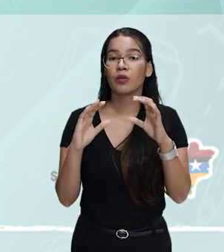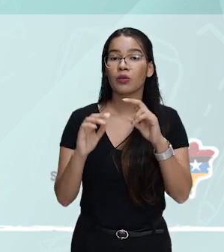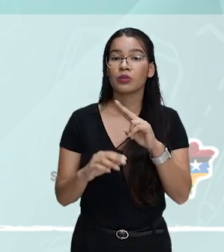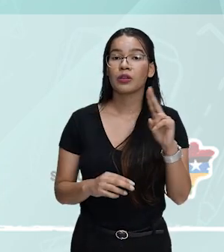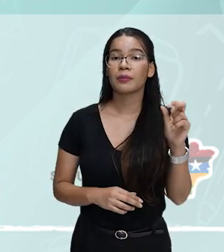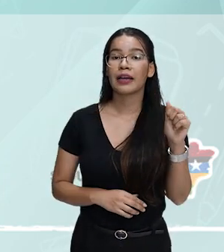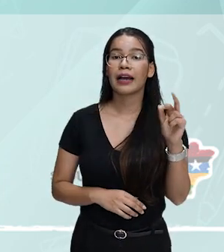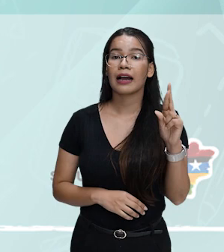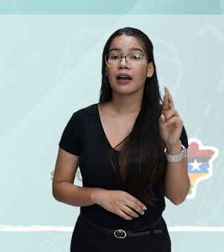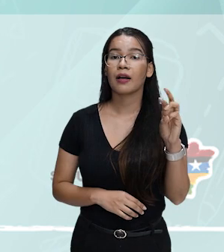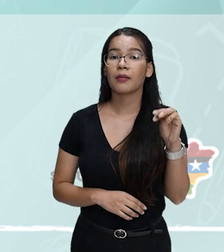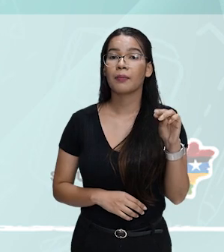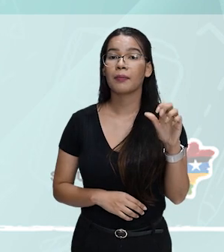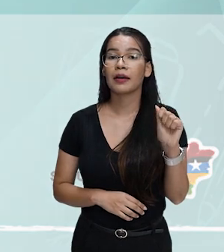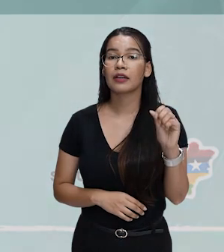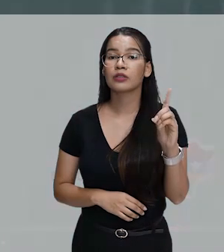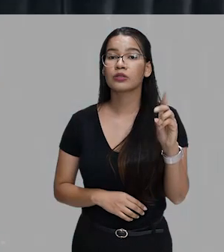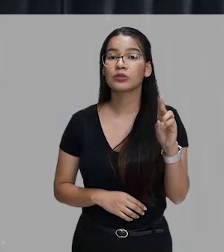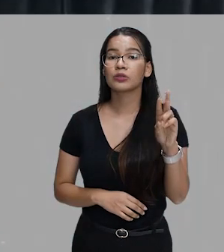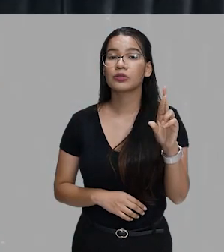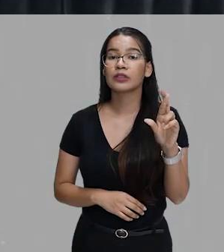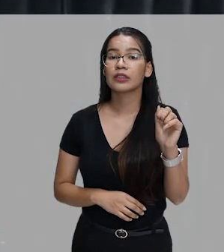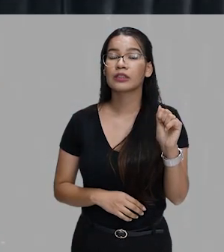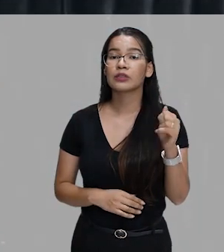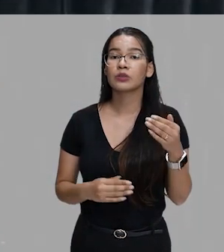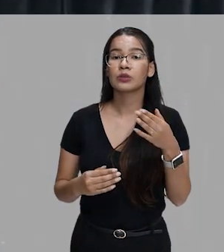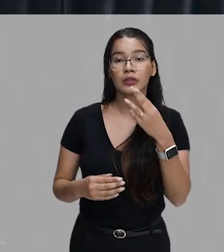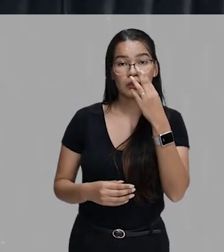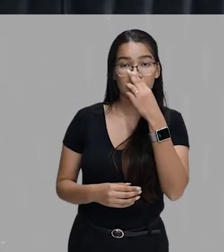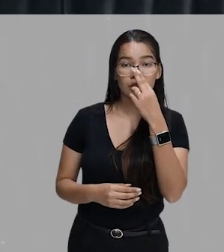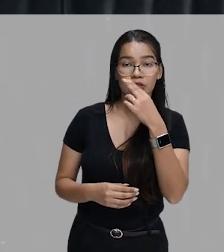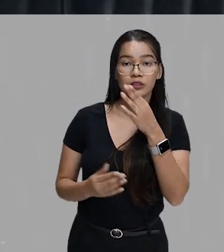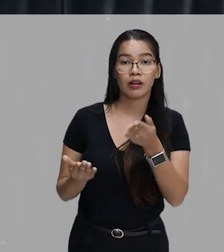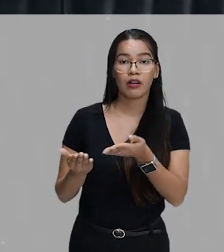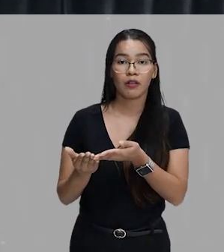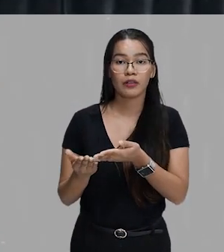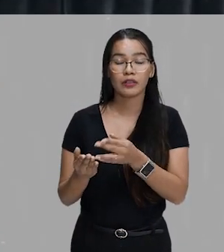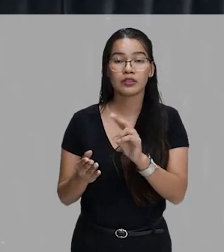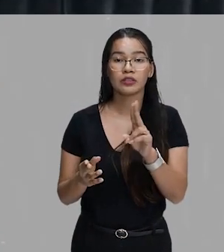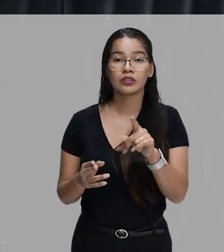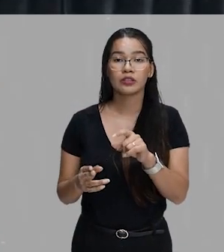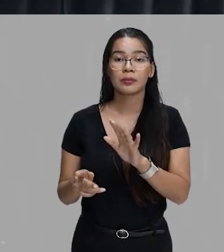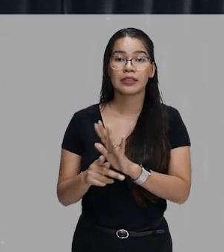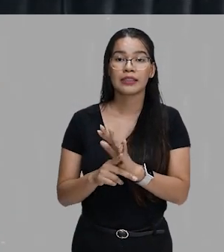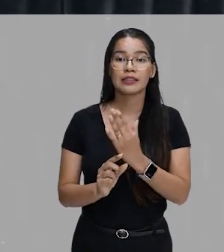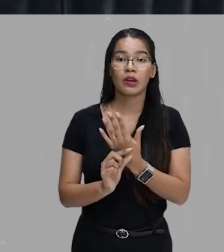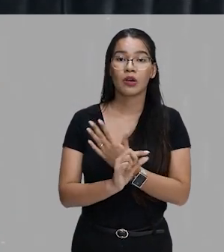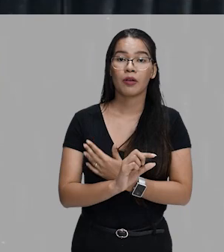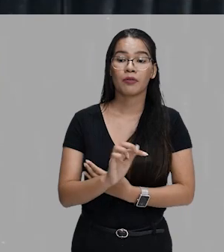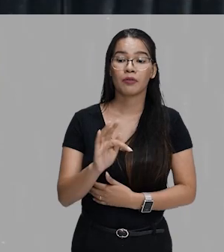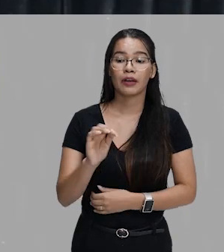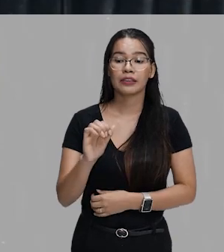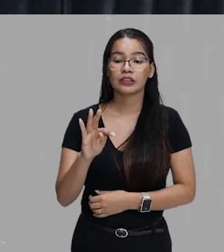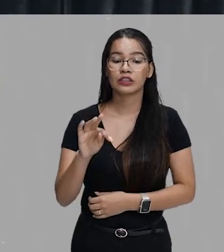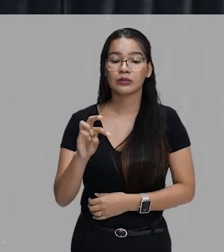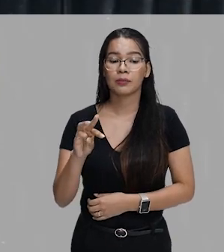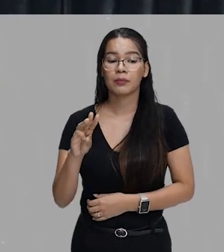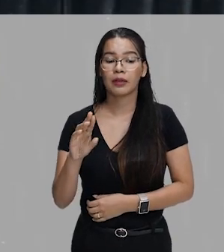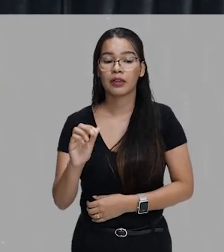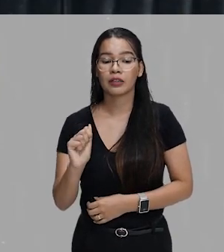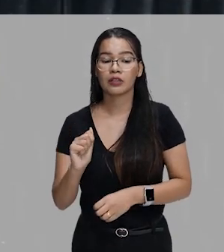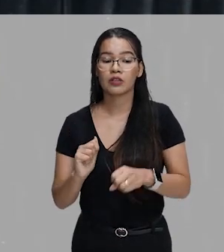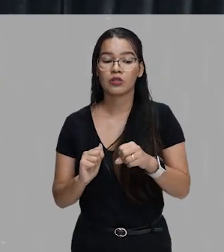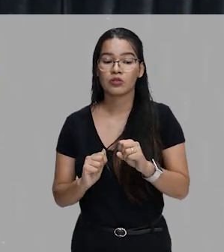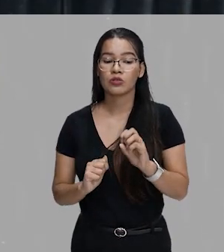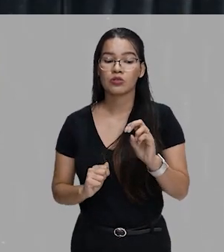Armadura do Cristão, de Fátima Souza, tá bom? É bacana isso, aí é baseado aí no livro de